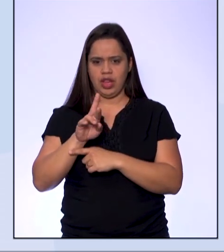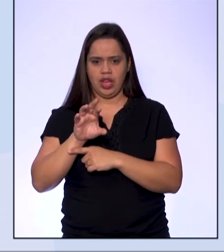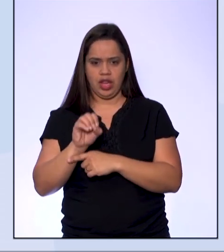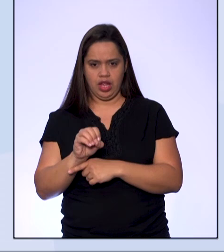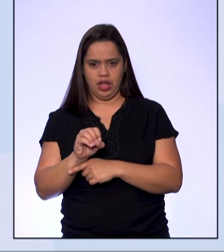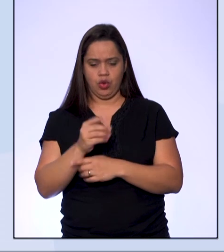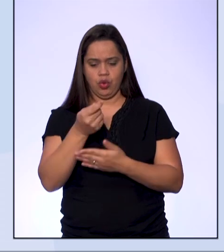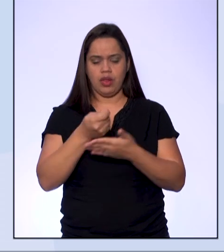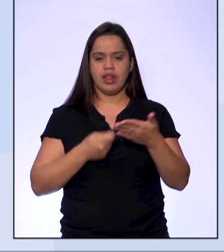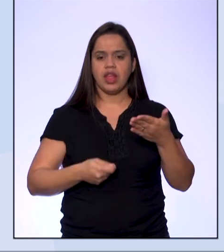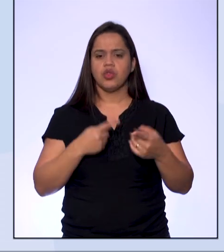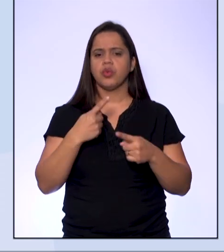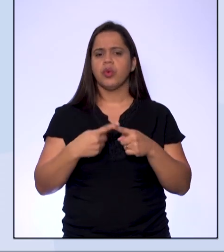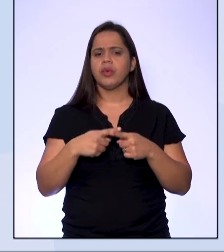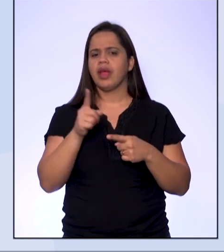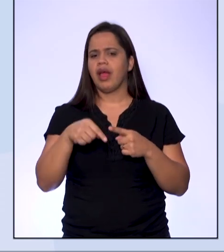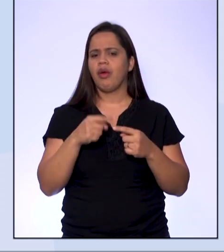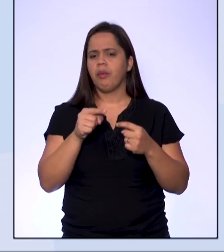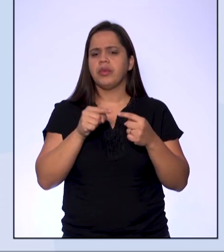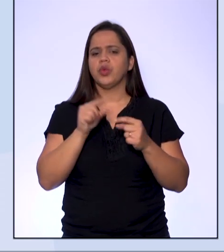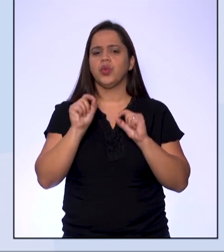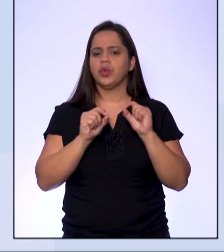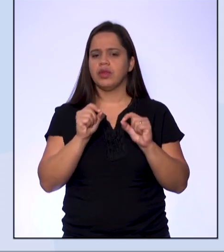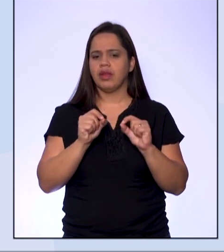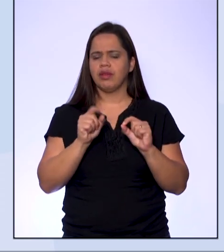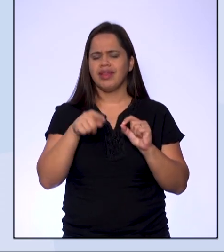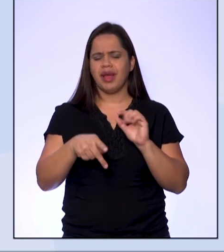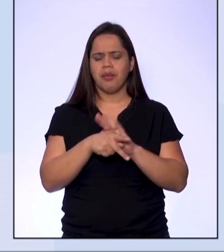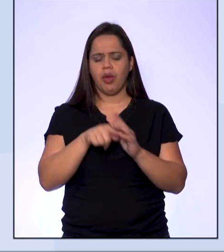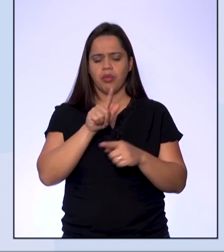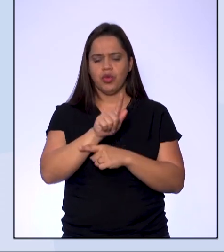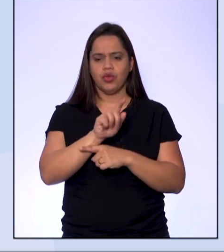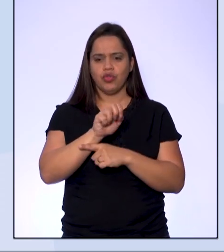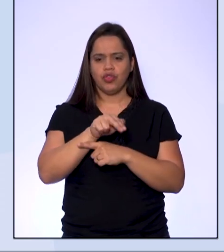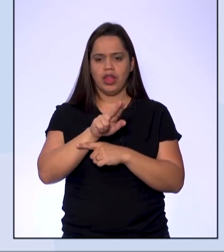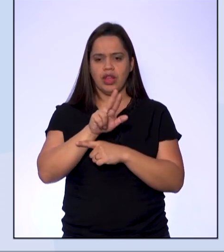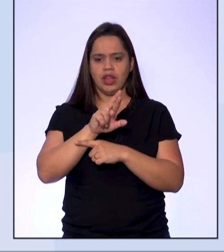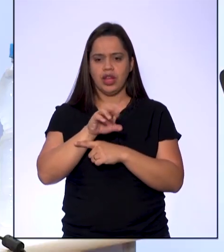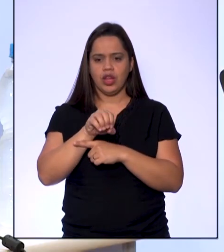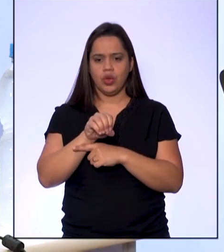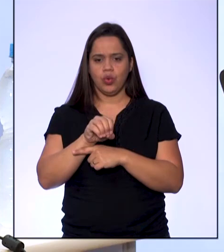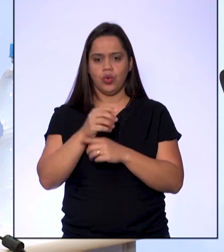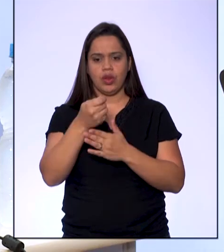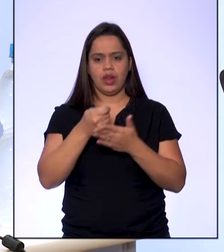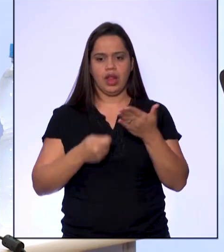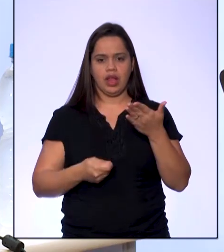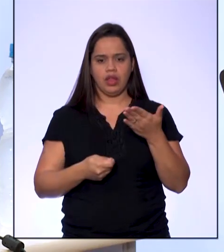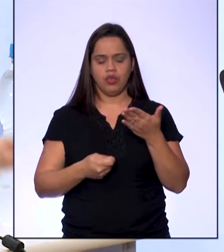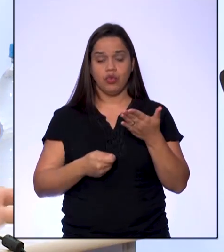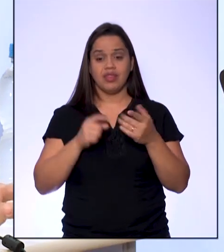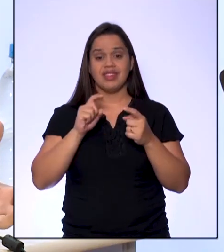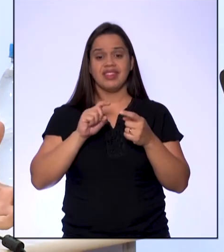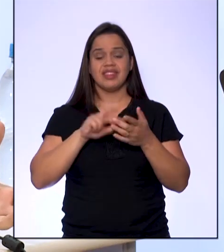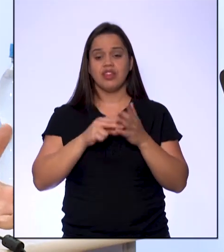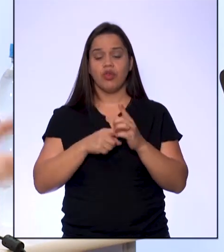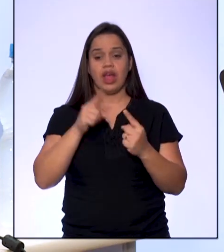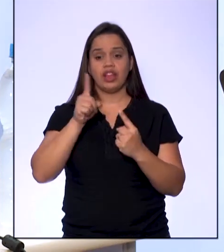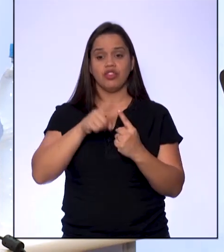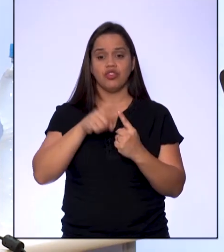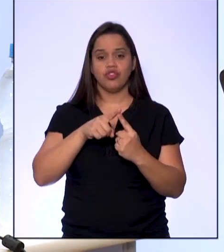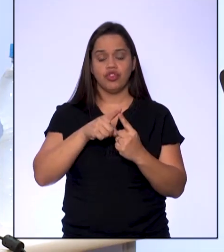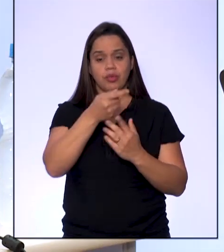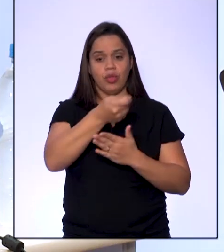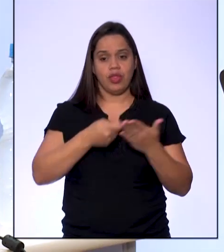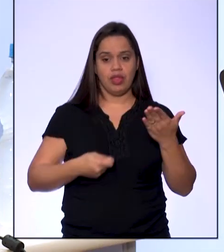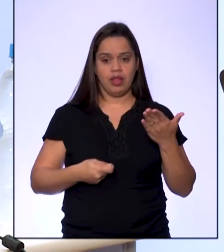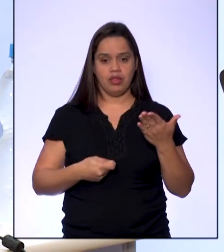Também. O que é o gênero textual, né? São vários tipos, são tipos de textos, né? Ou a função social do texto. O gênero, ele